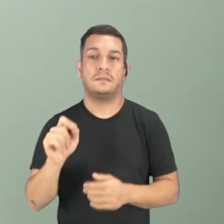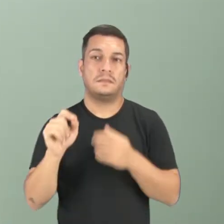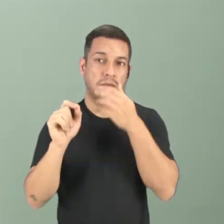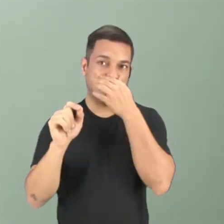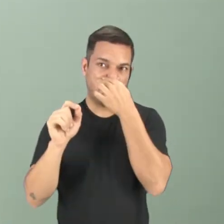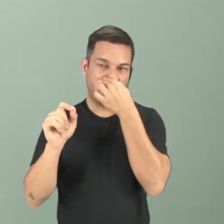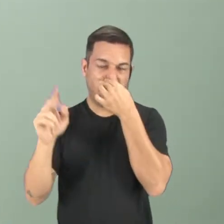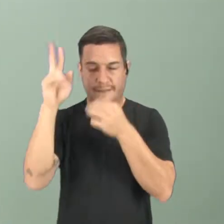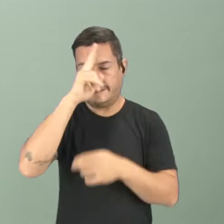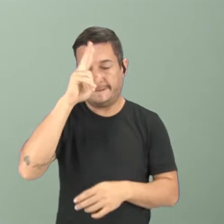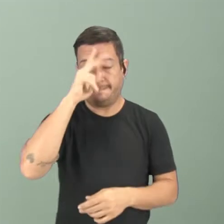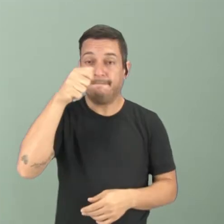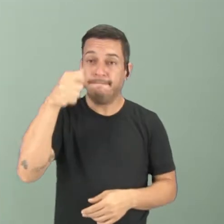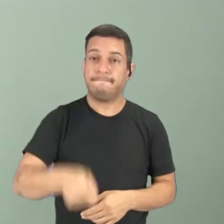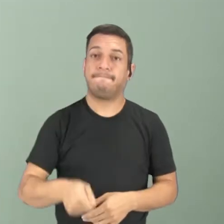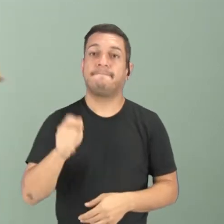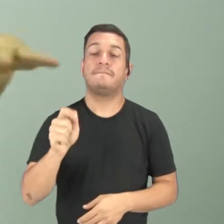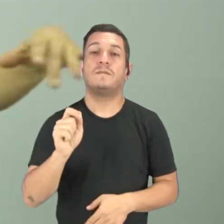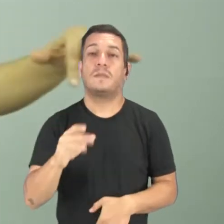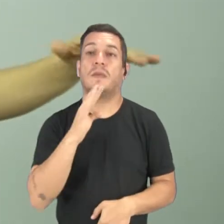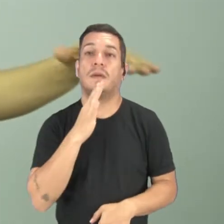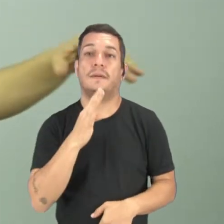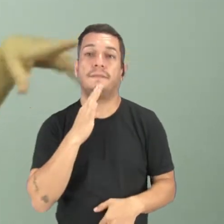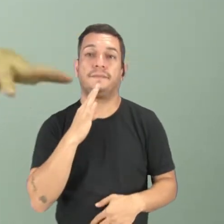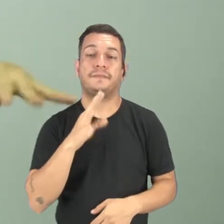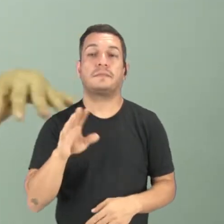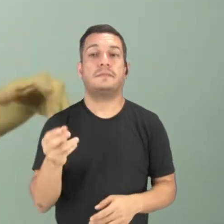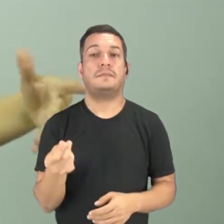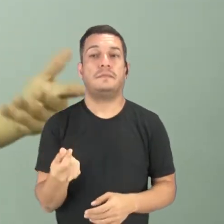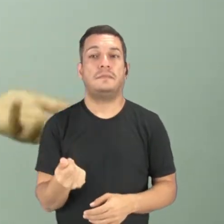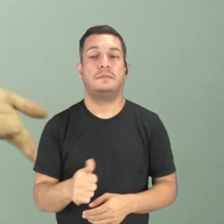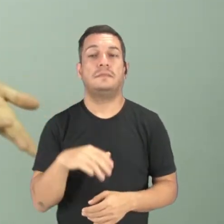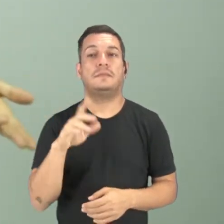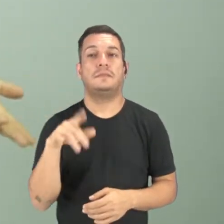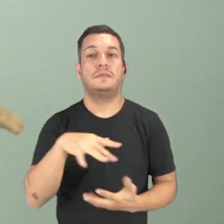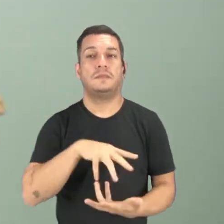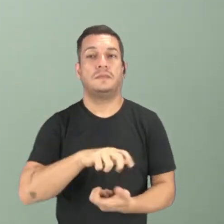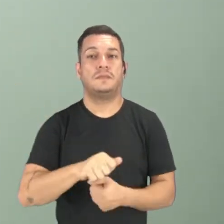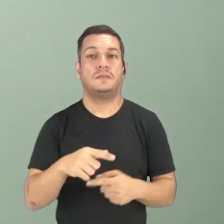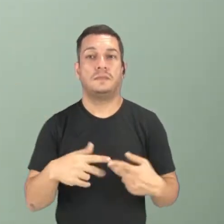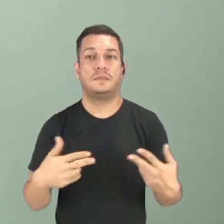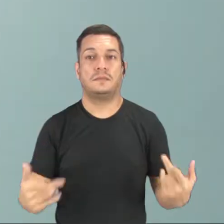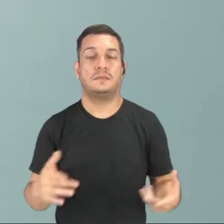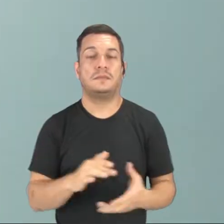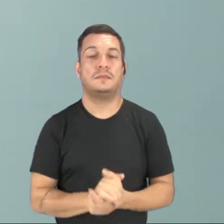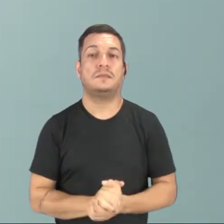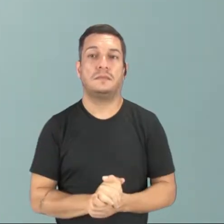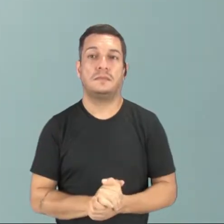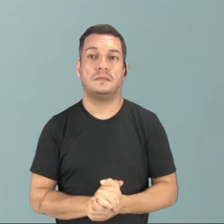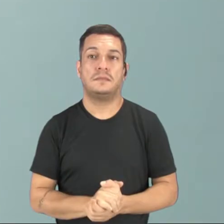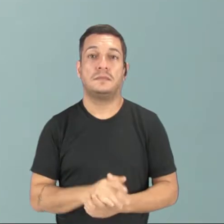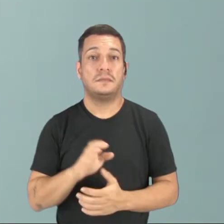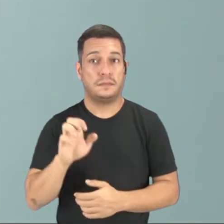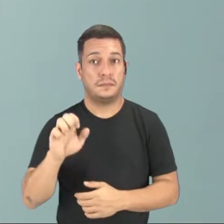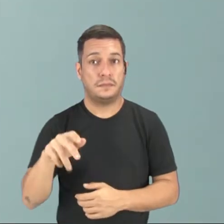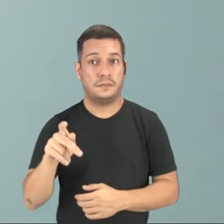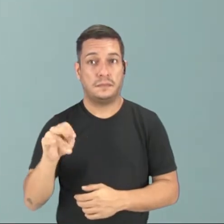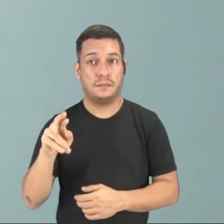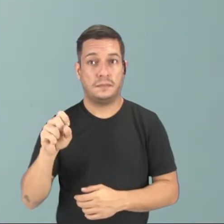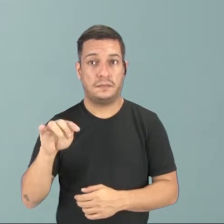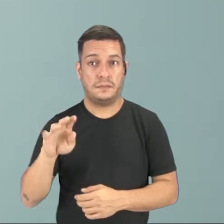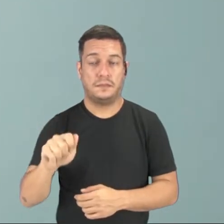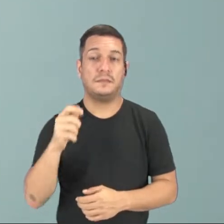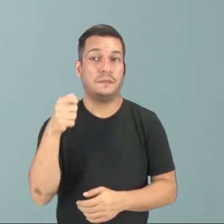uma teoria que afirma o conhecimento sensível do mundo material. Então, essa teoria empirista, que afirma